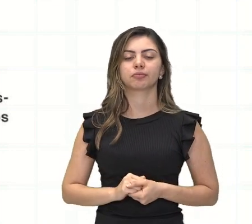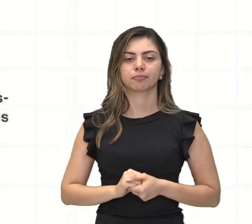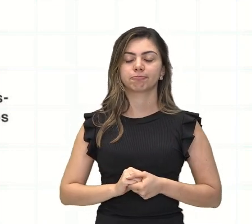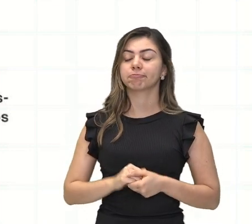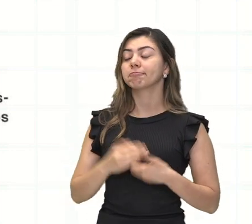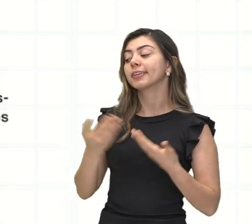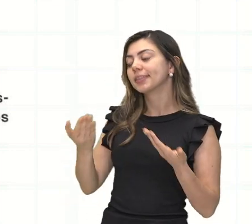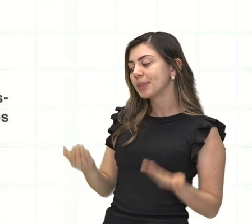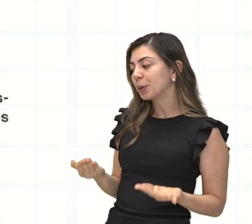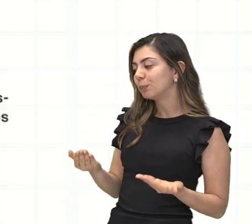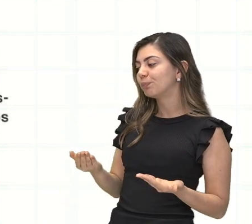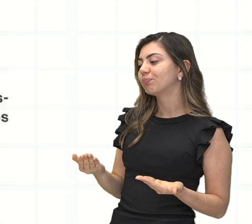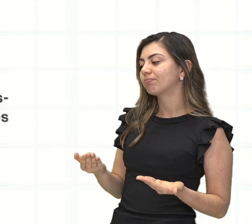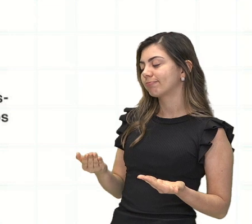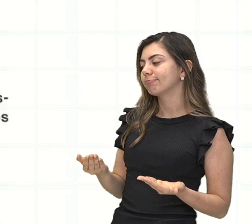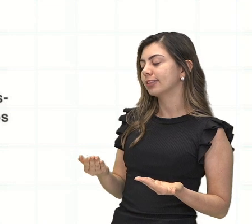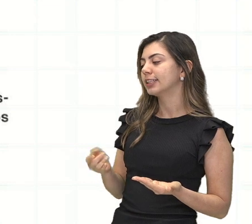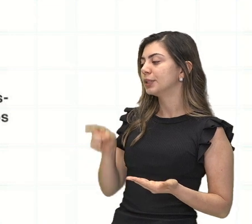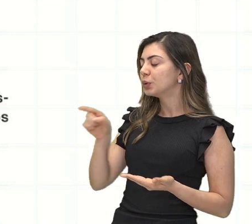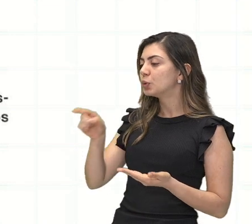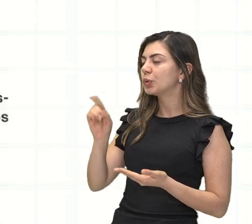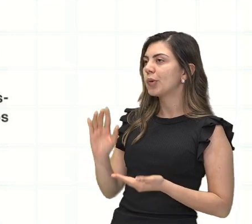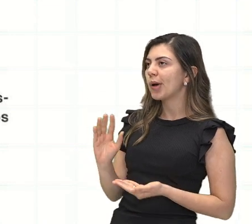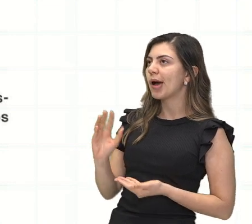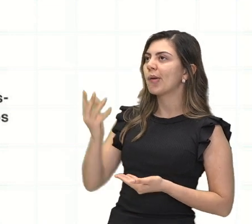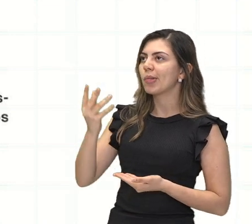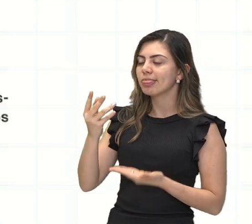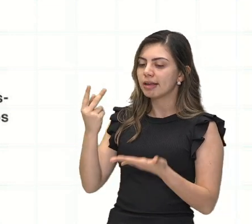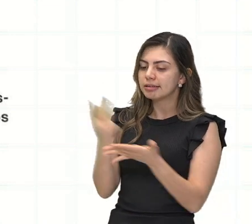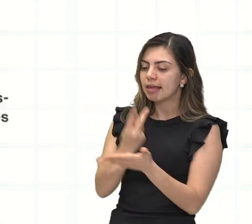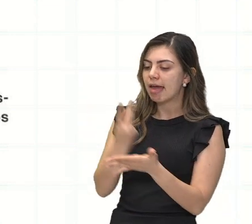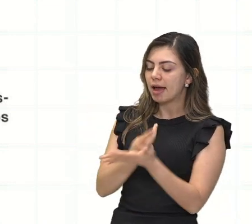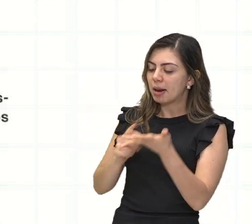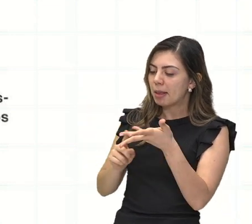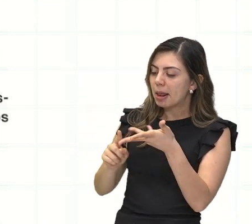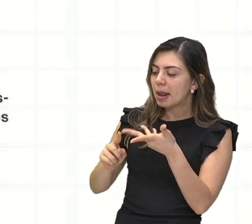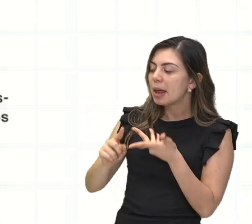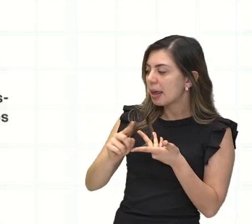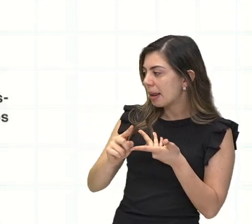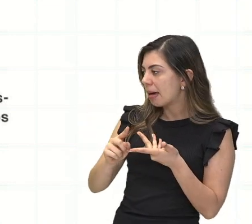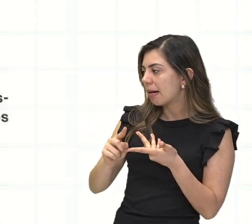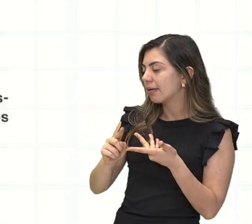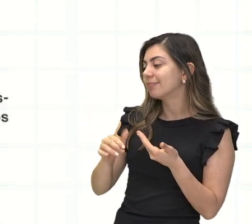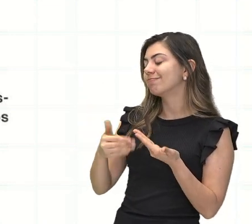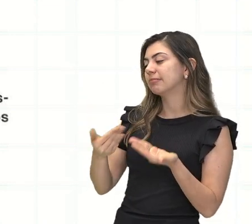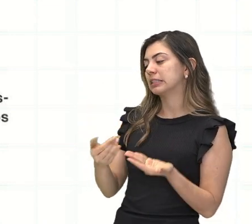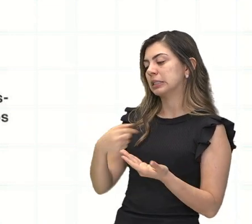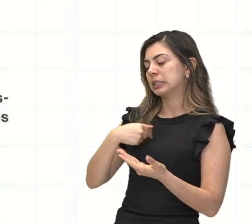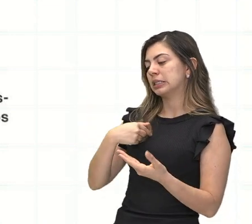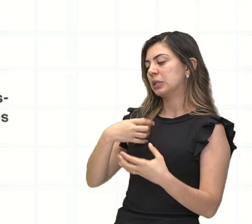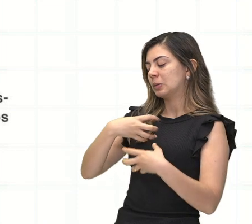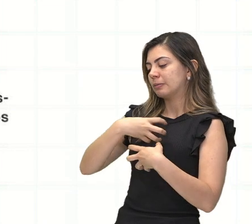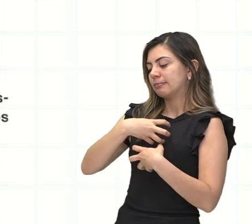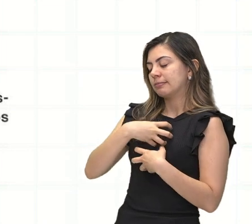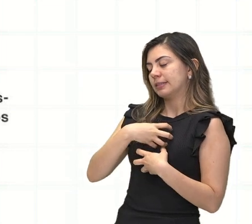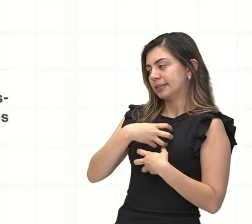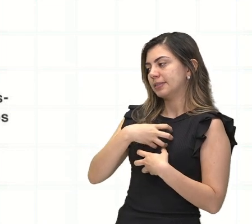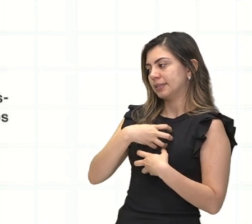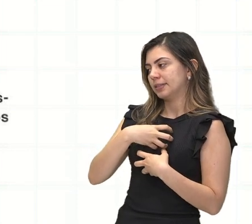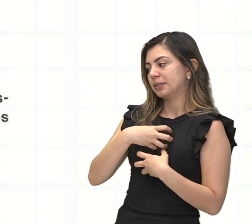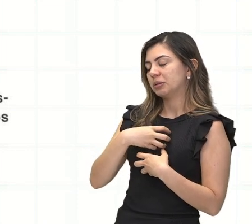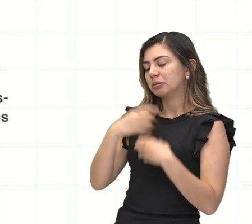Bom, cada vez que você faz algo de ruim e me